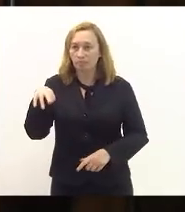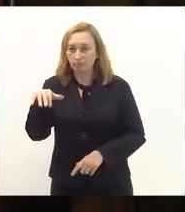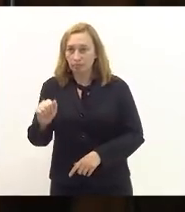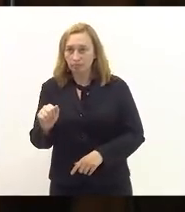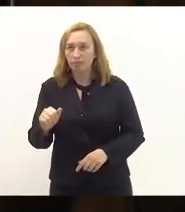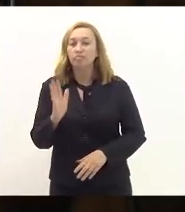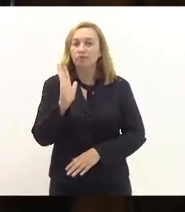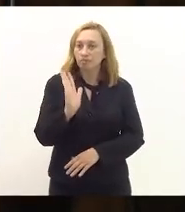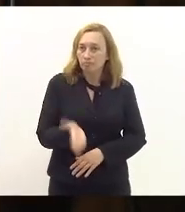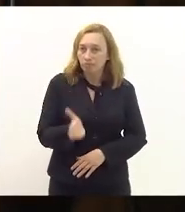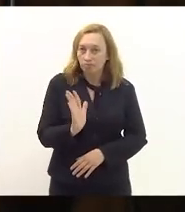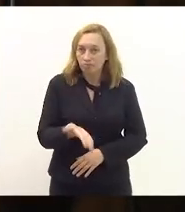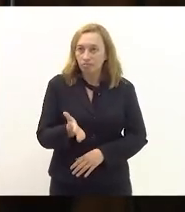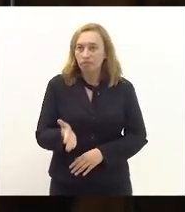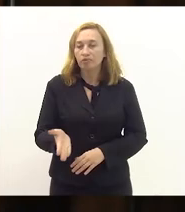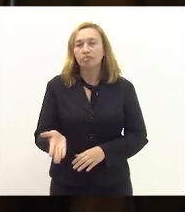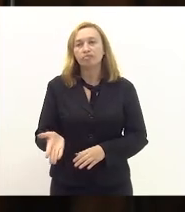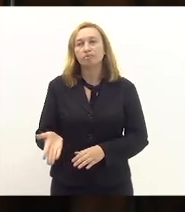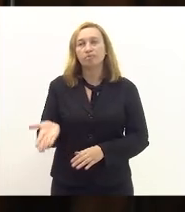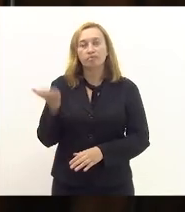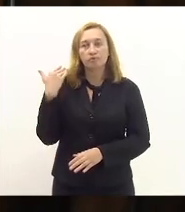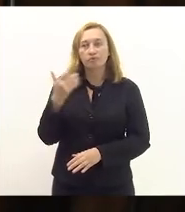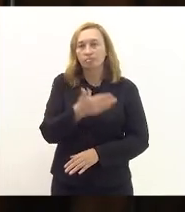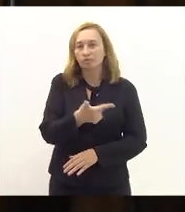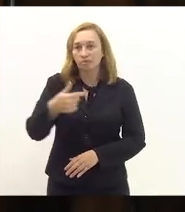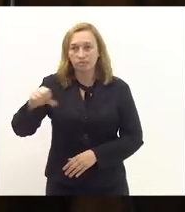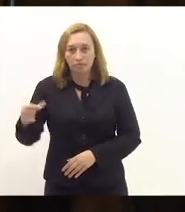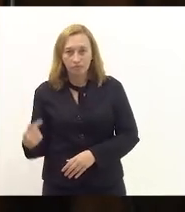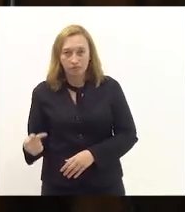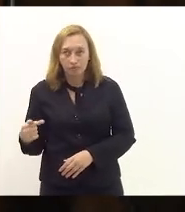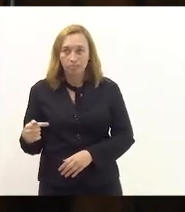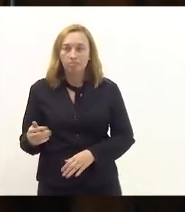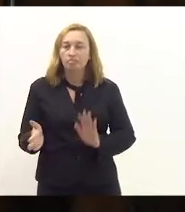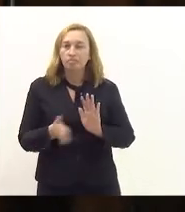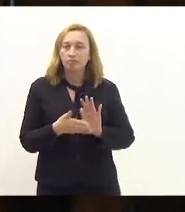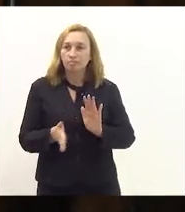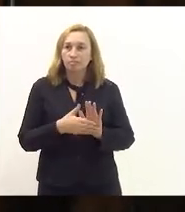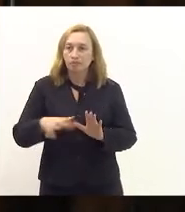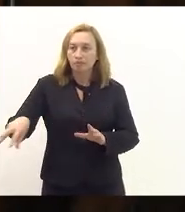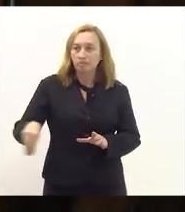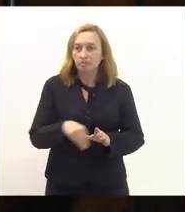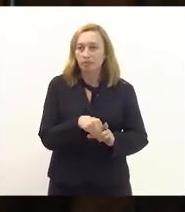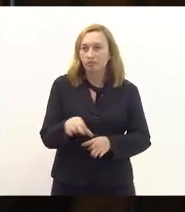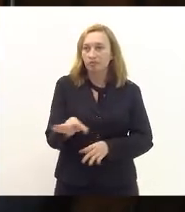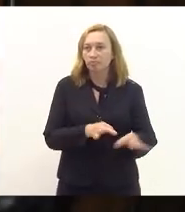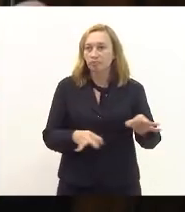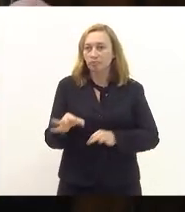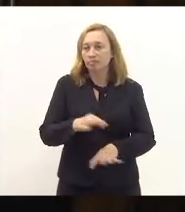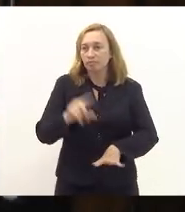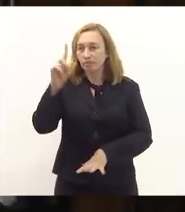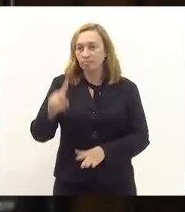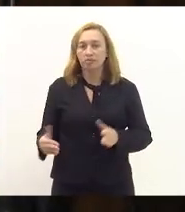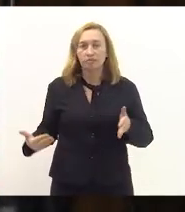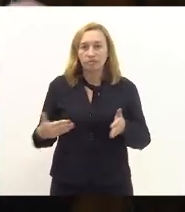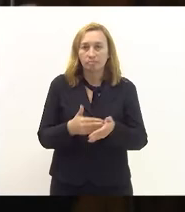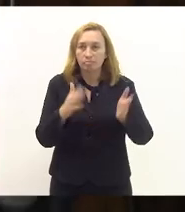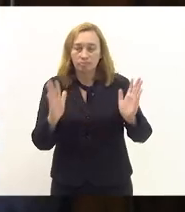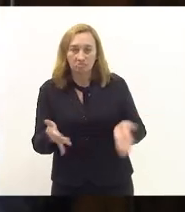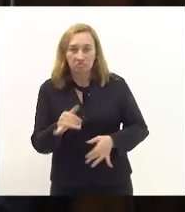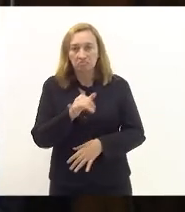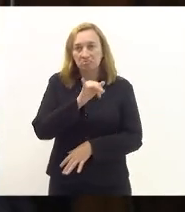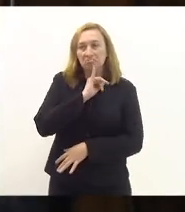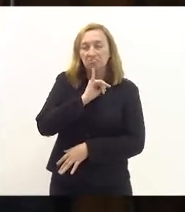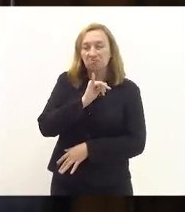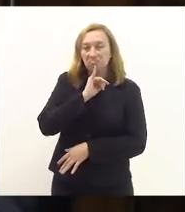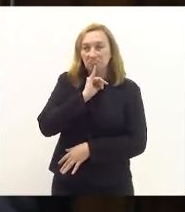E já naquela época, em 2007, nós propunhamos a implantação desse plano diretor, que até hoje,